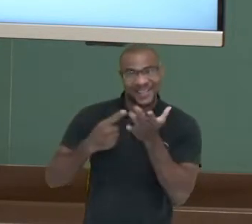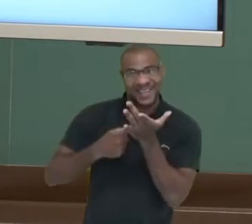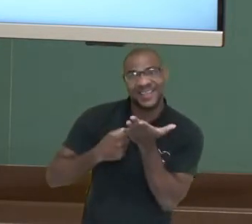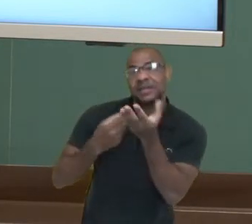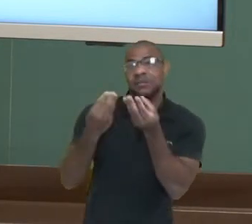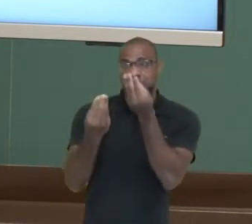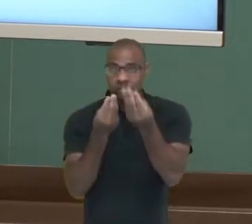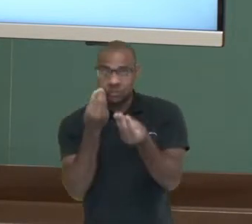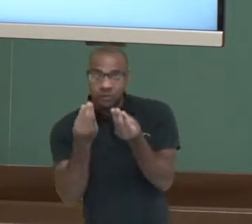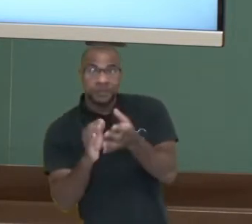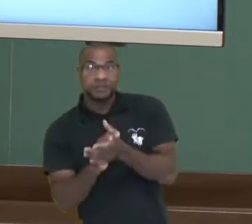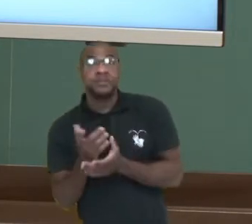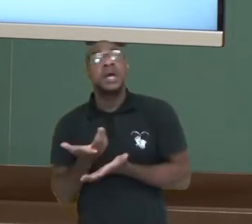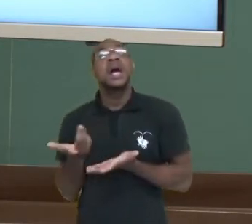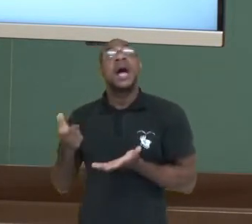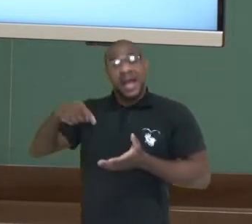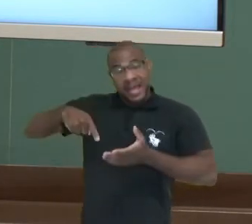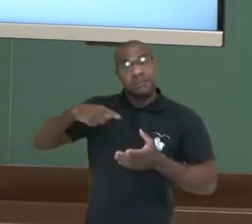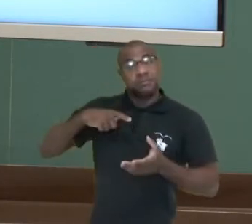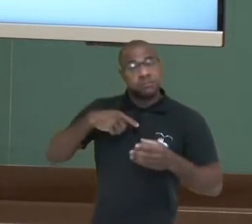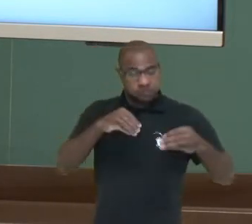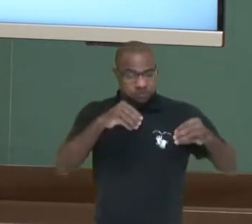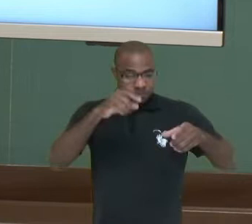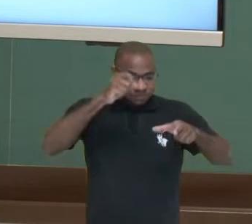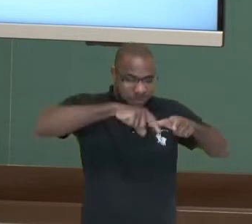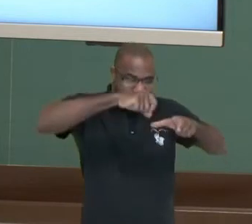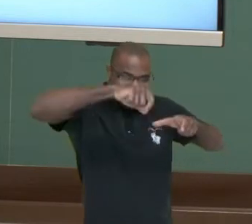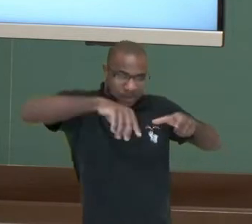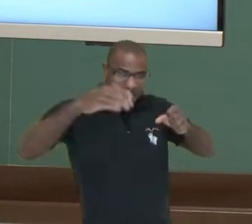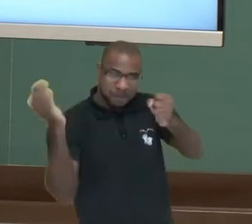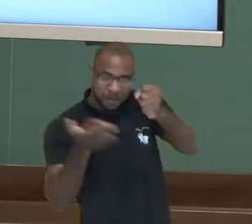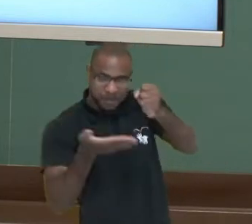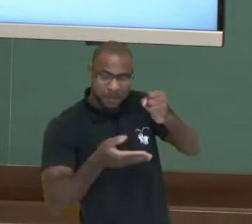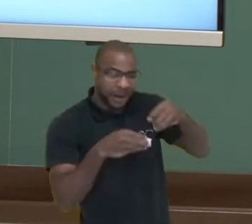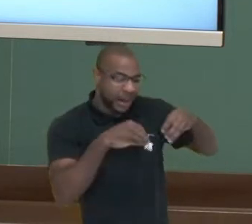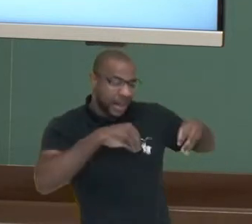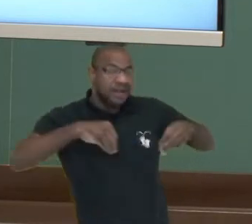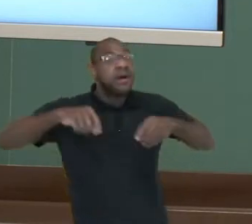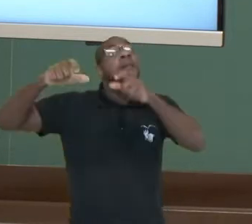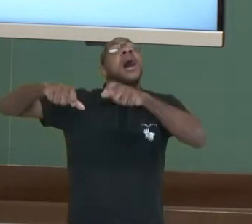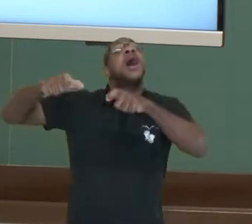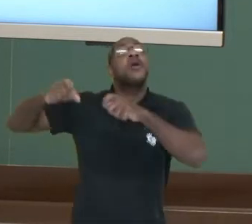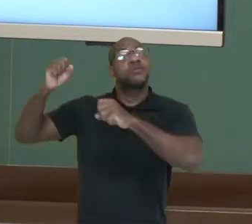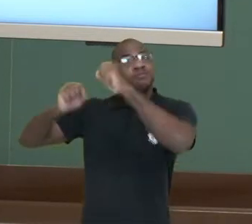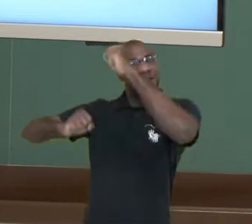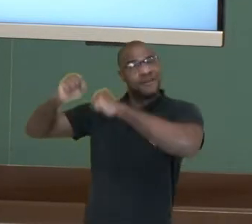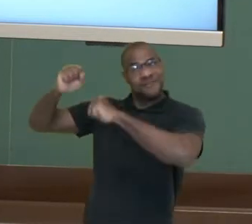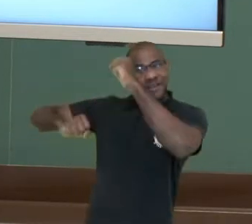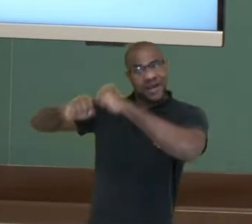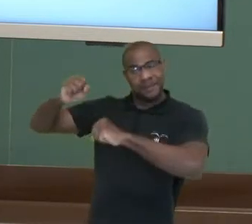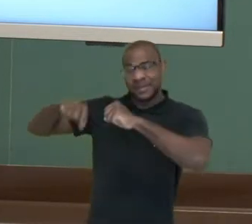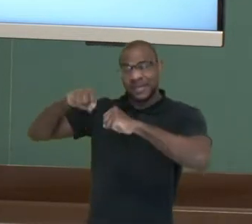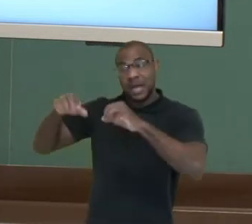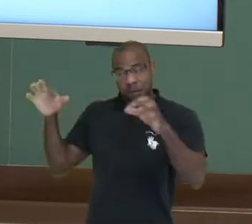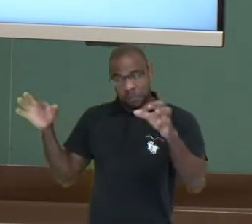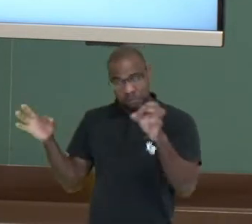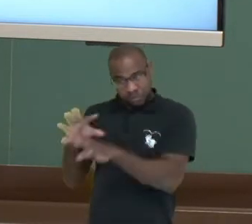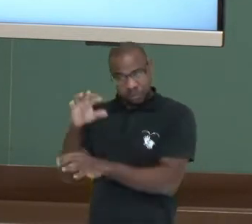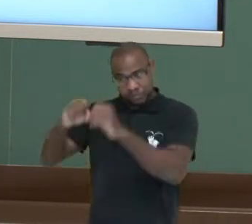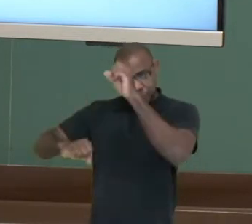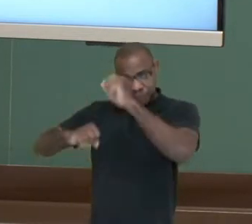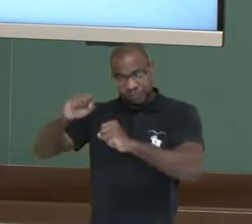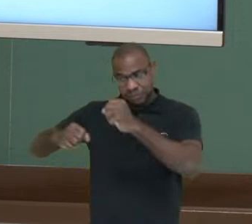vai para a indústria, normalmente, ou se não é para a indústria, vai para a exportação, Então são